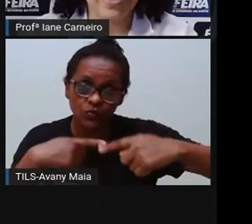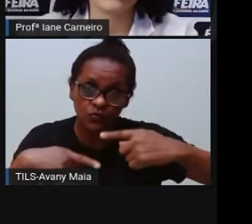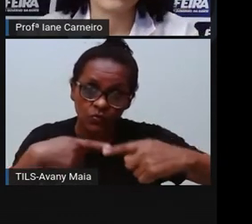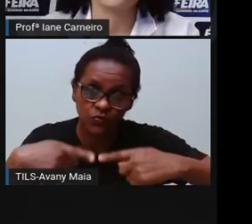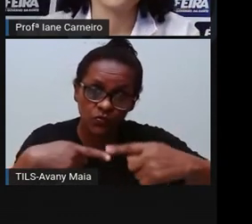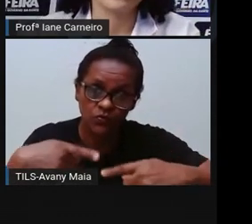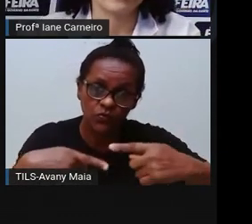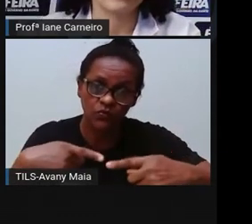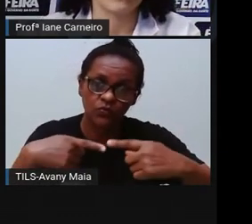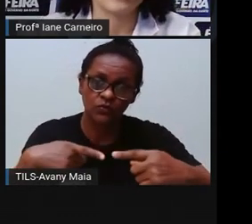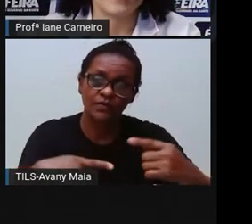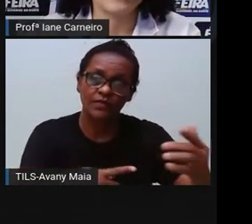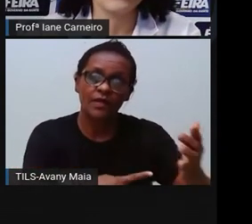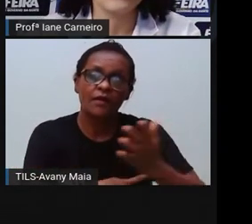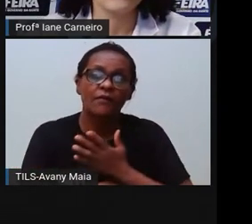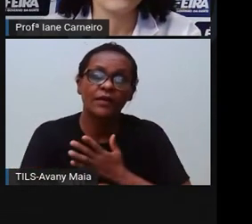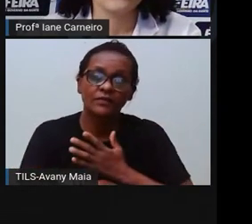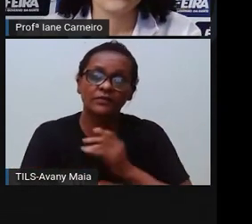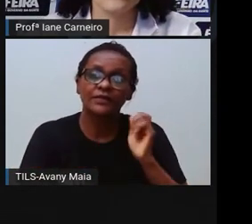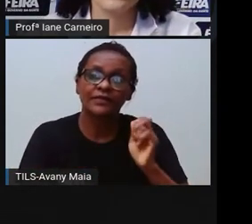ajuda dos responsáveis de vocês, combinado?